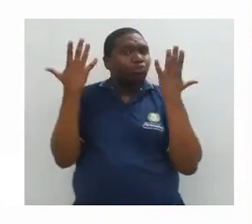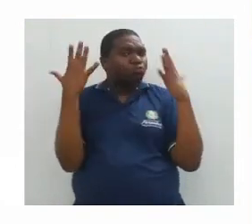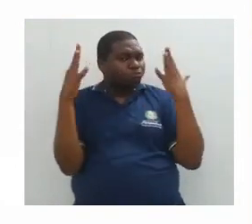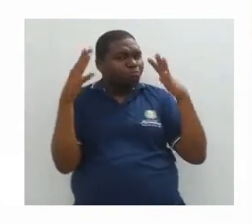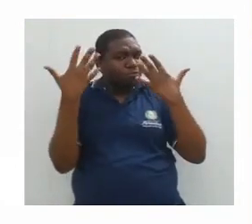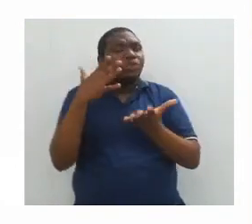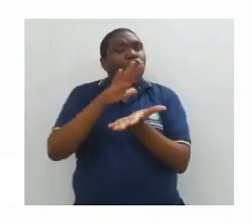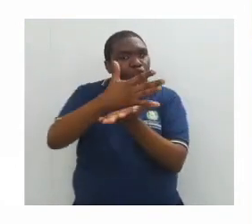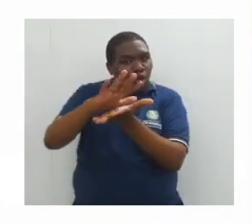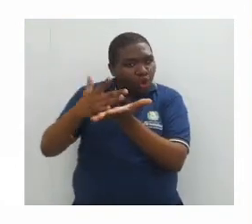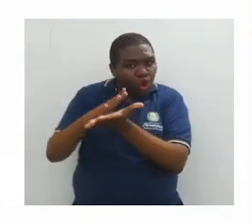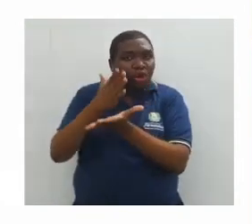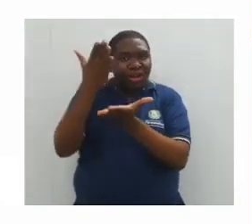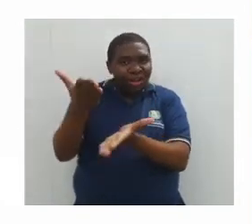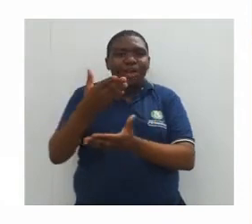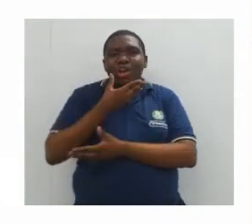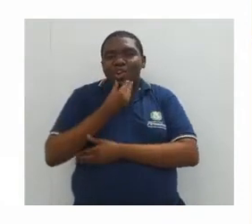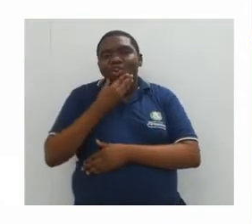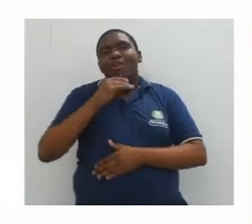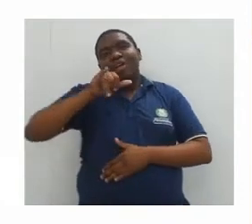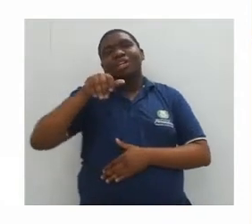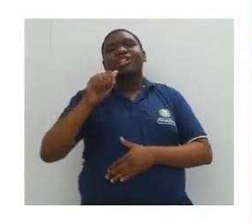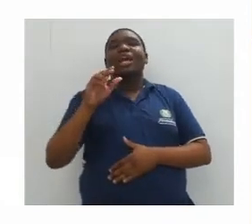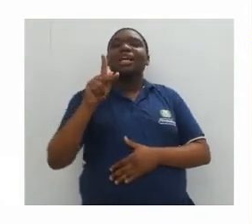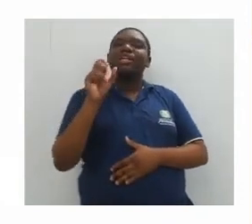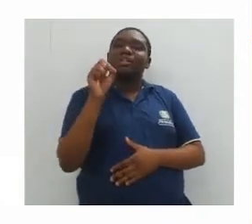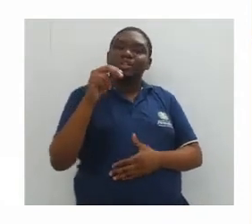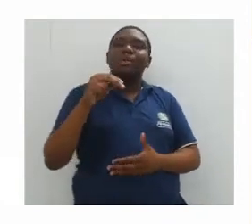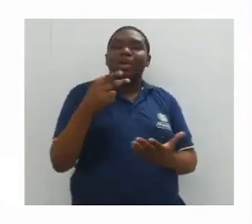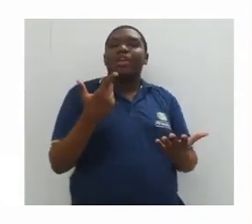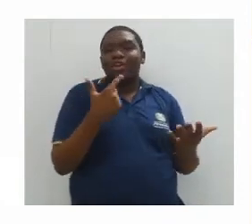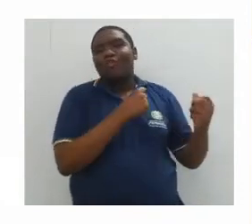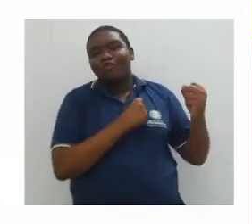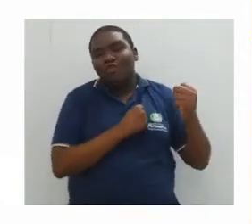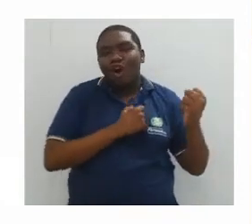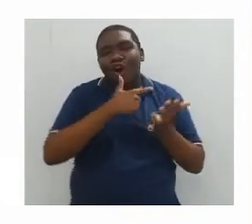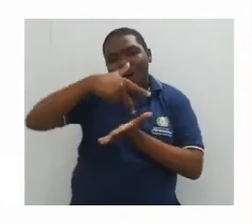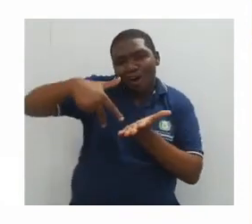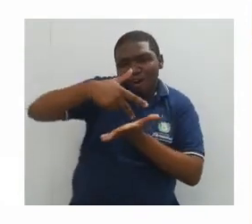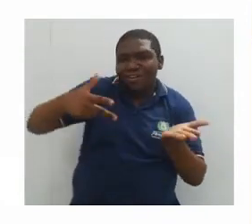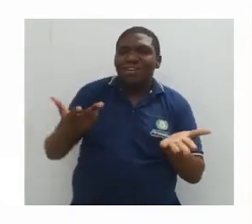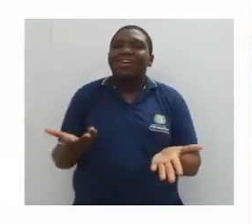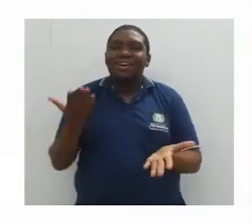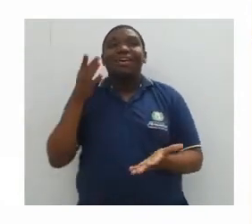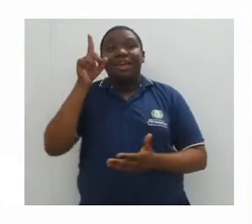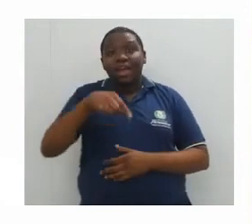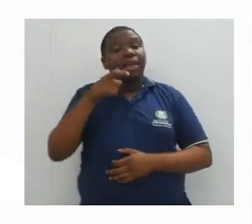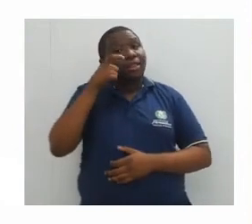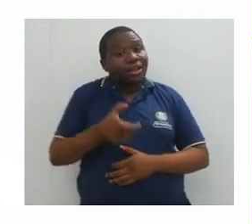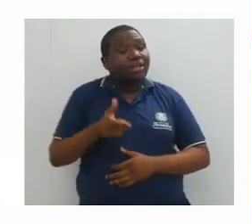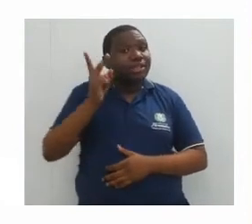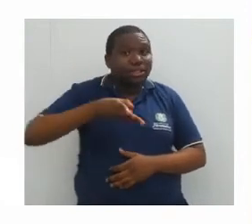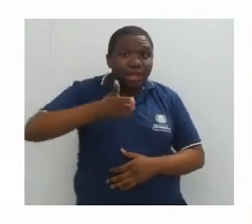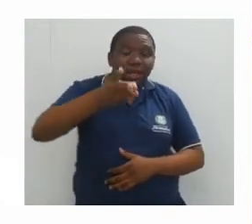tocam Jackson do Pandeiro, né? O pessoal do Forró na Caixa. Então, é bem interessante, sempre